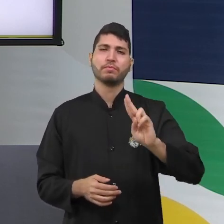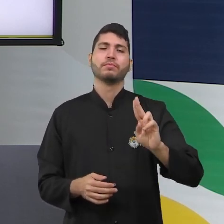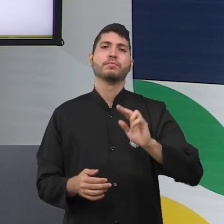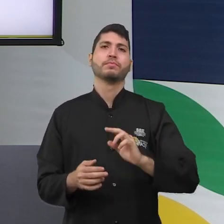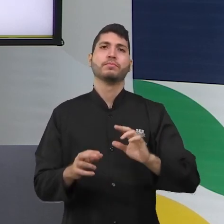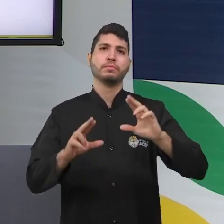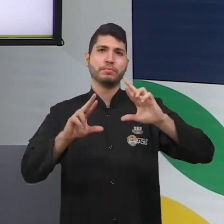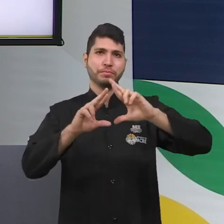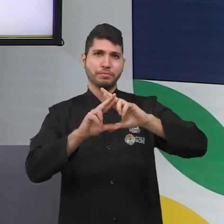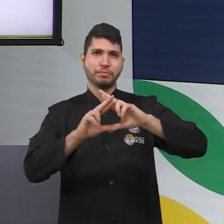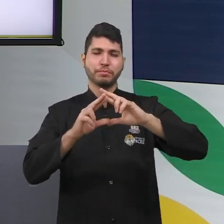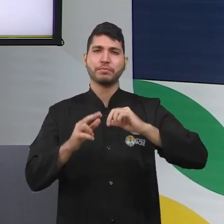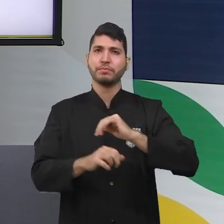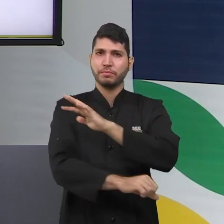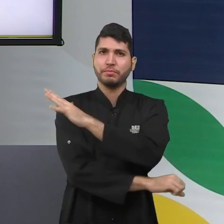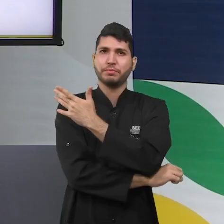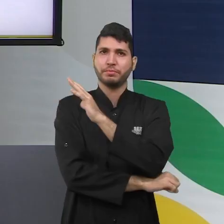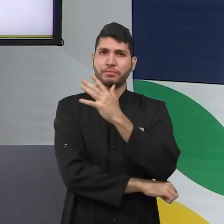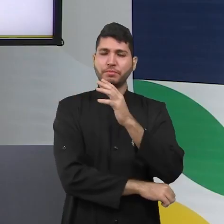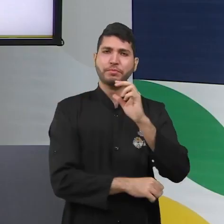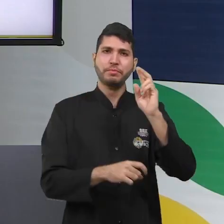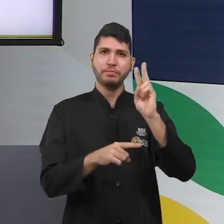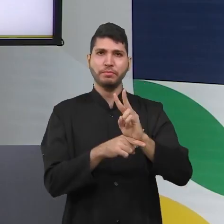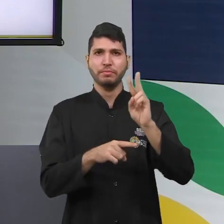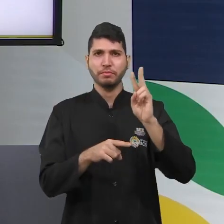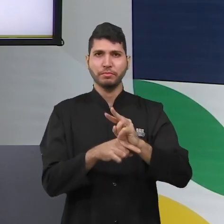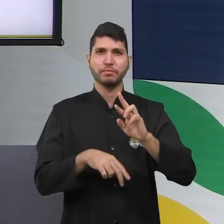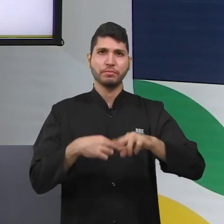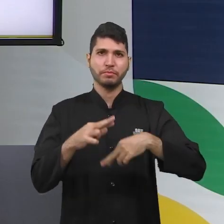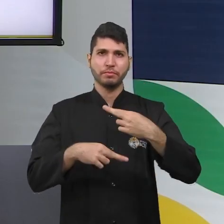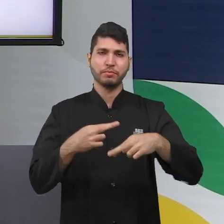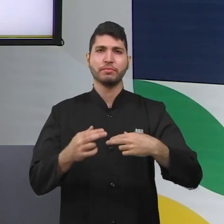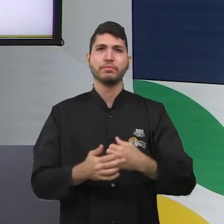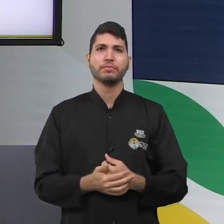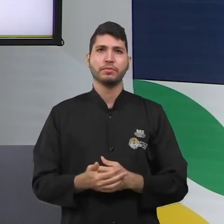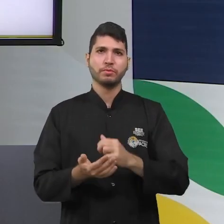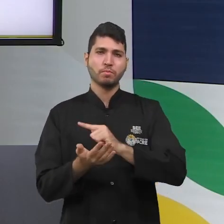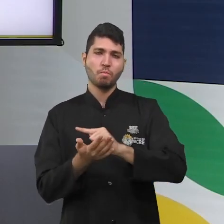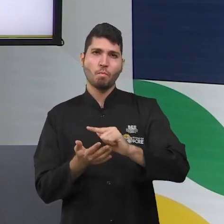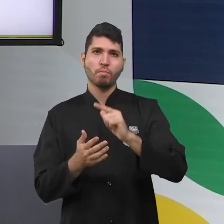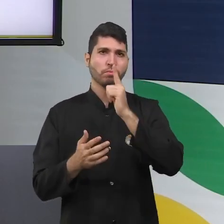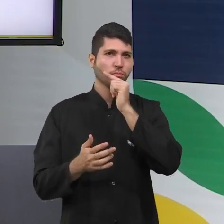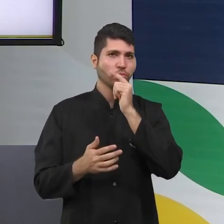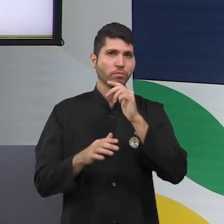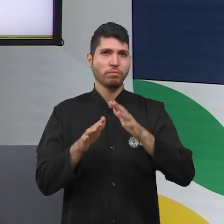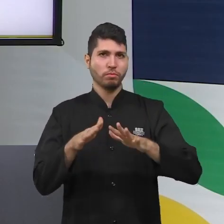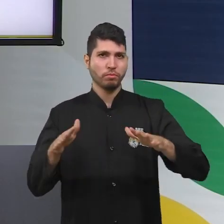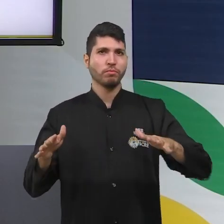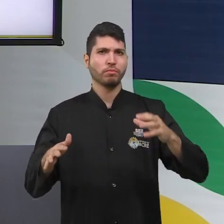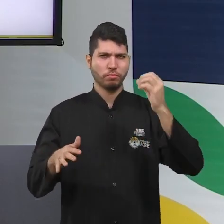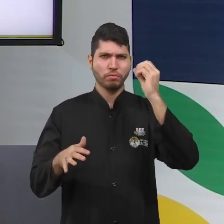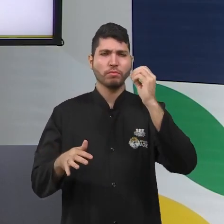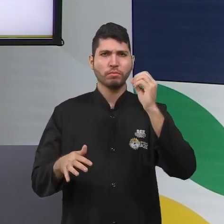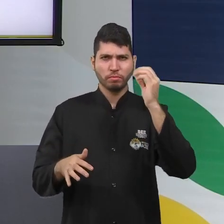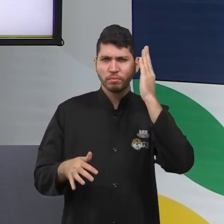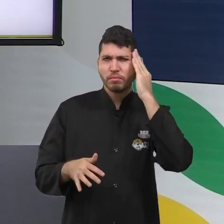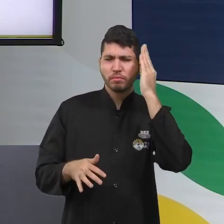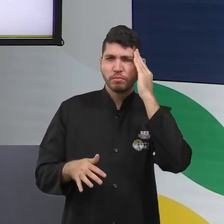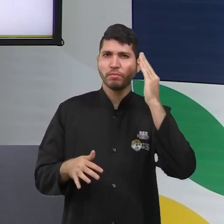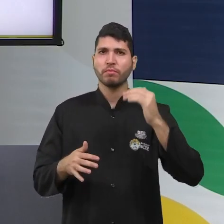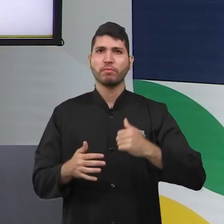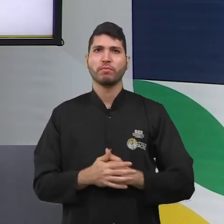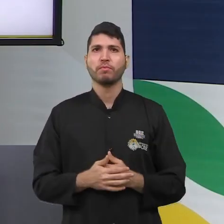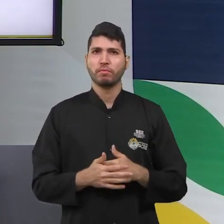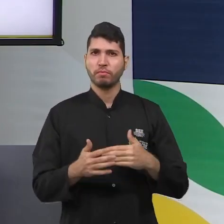de fato no sentido de meio ambiente, de cuidado, de reciclagem, de limpeza dos mares, é nesse sentido, tá bom? Então, vejo que não